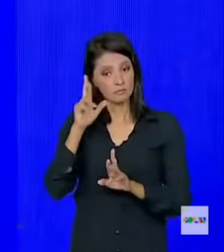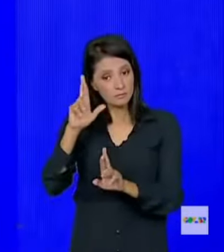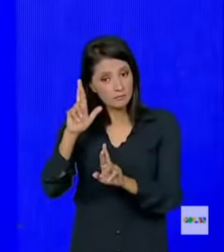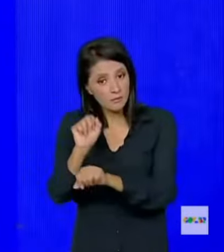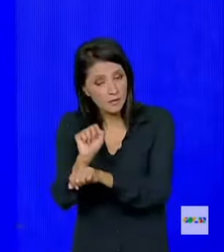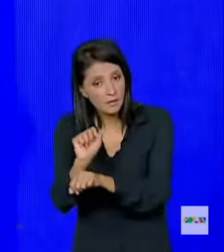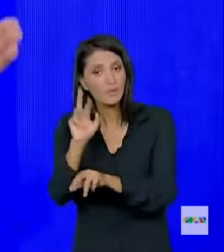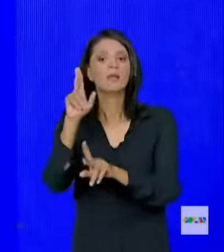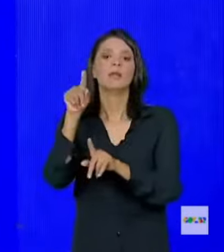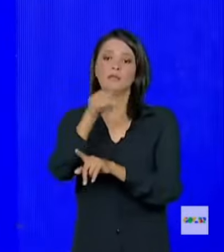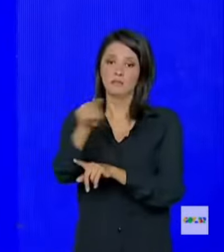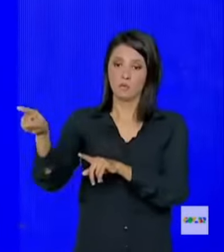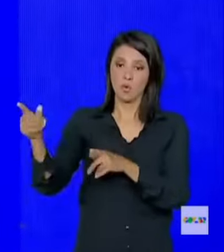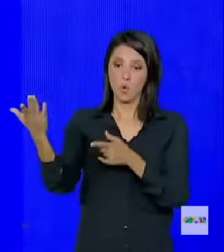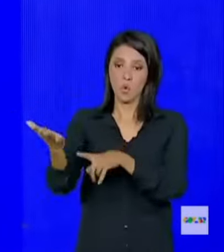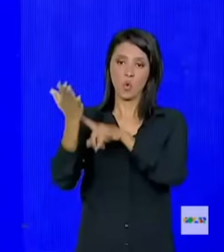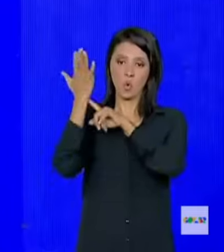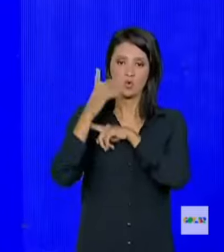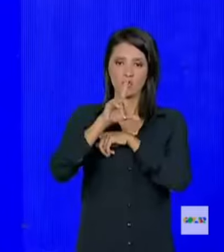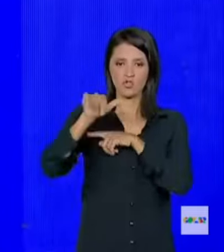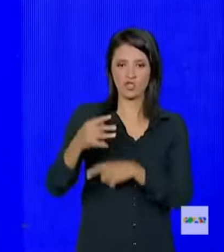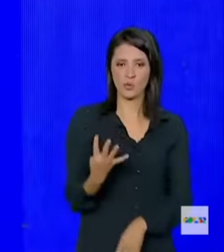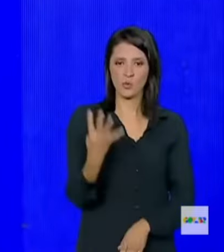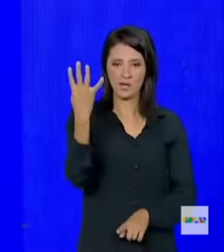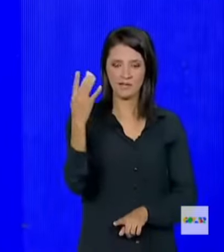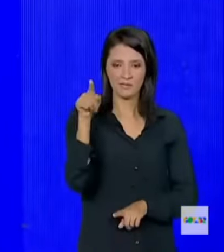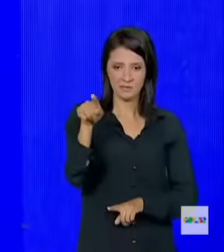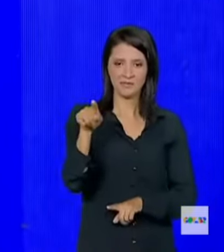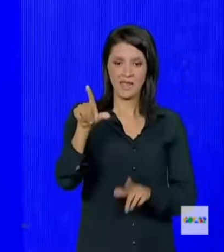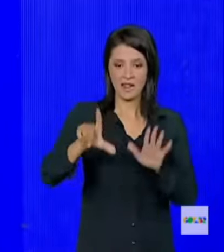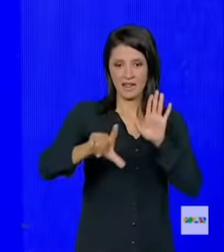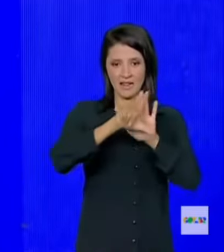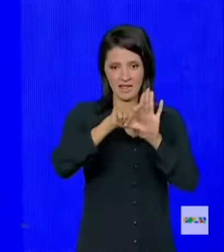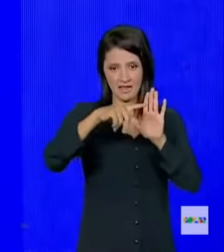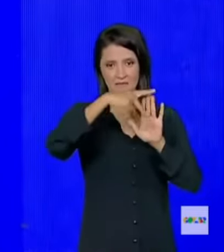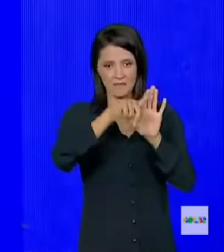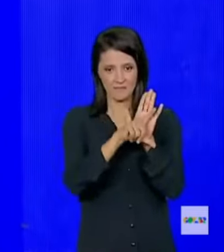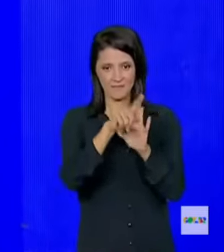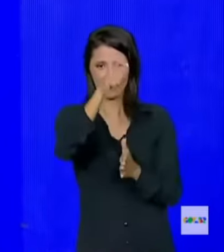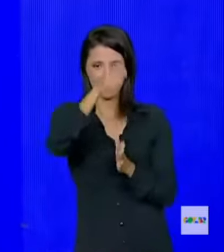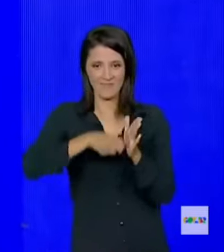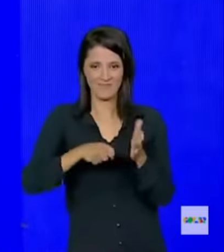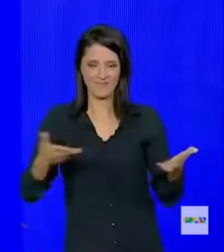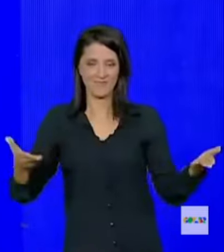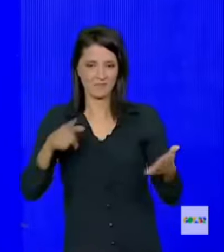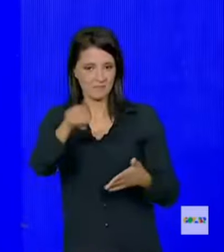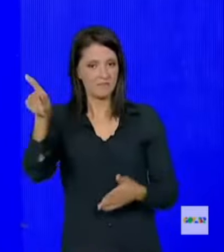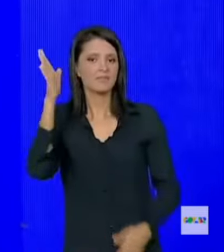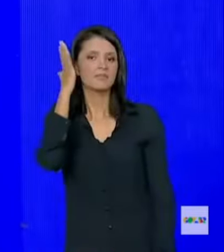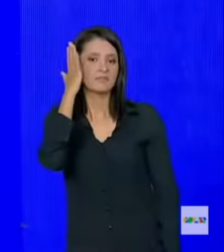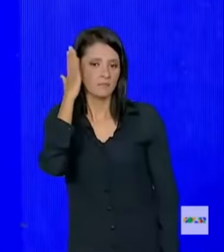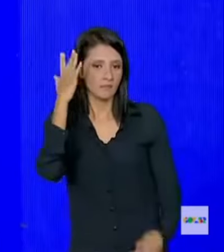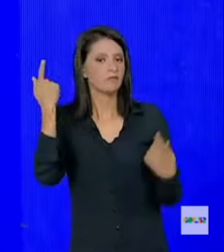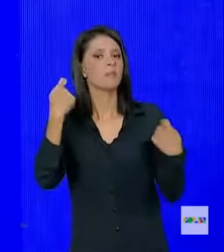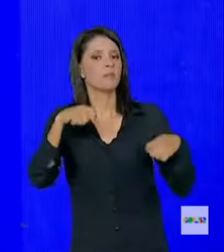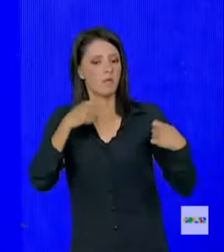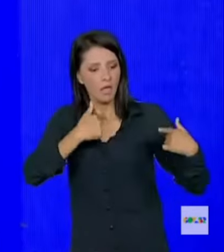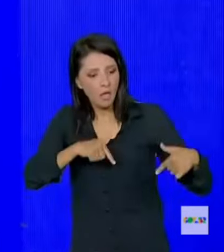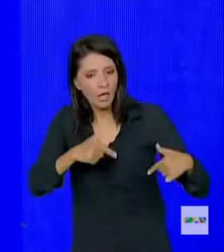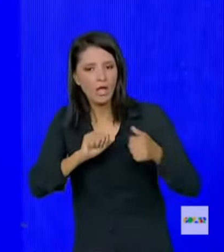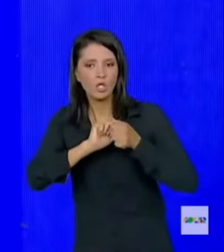Espero que o gesto de vocês hoje, nesse dia 4, essa lei que eu assinei aqui, que vocês sabem que vocês vão ter que trabalhar